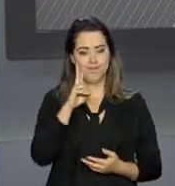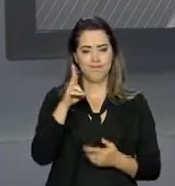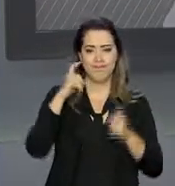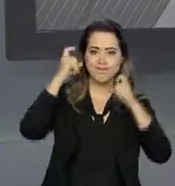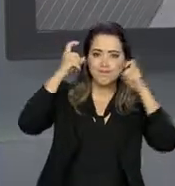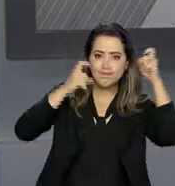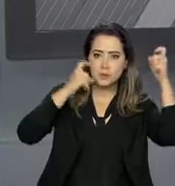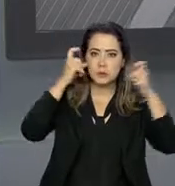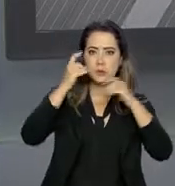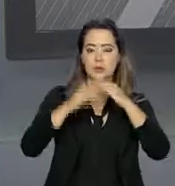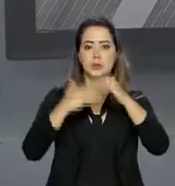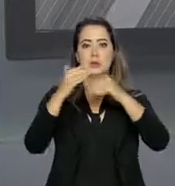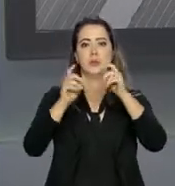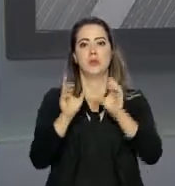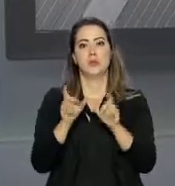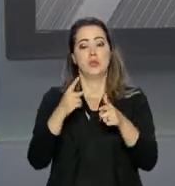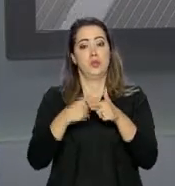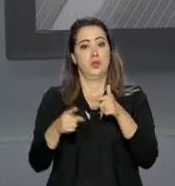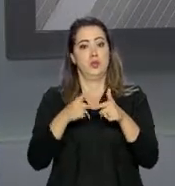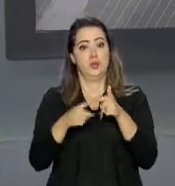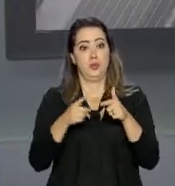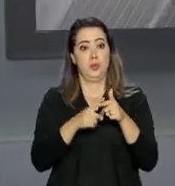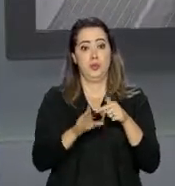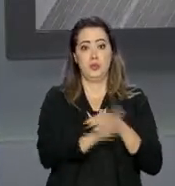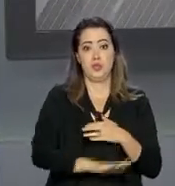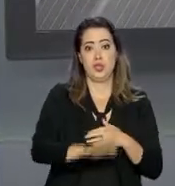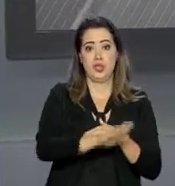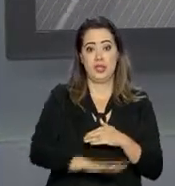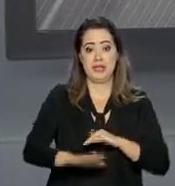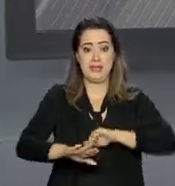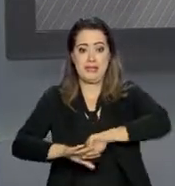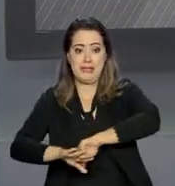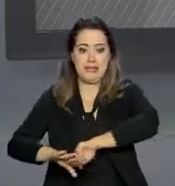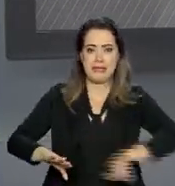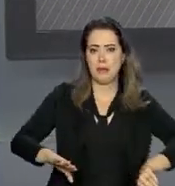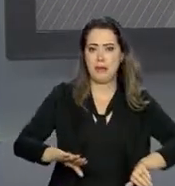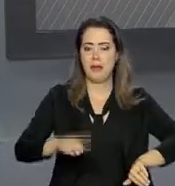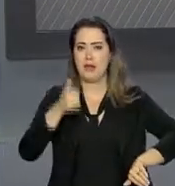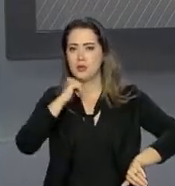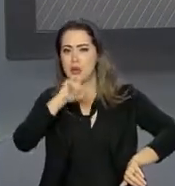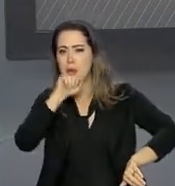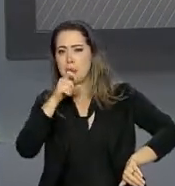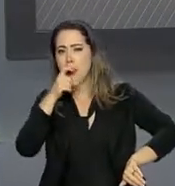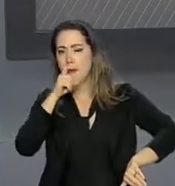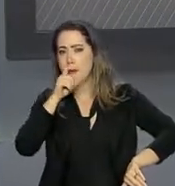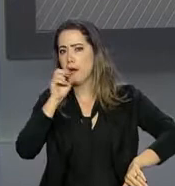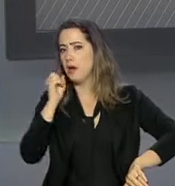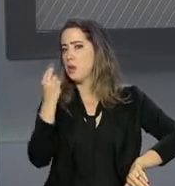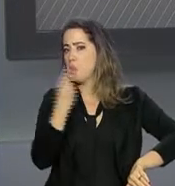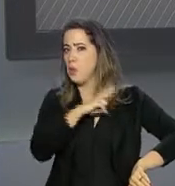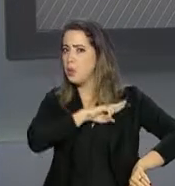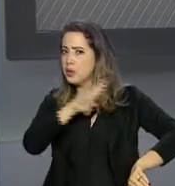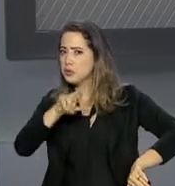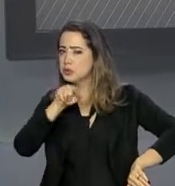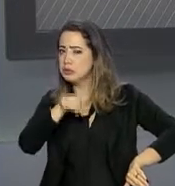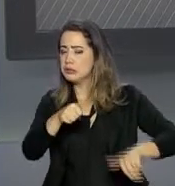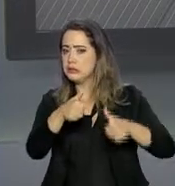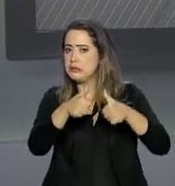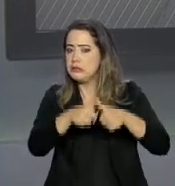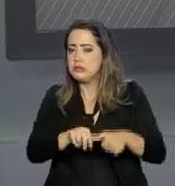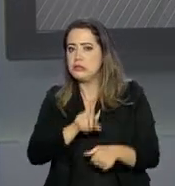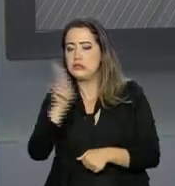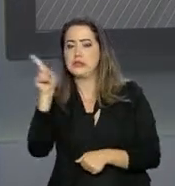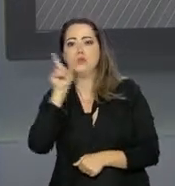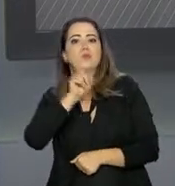o aumento de casos de menores brasileiros separados dos pais ou dos responsáveis e que estão sob custódia em